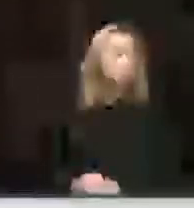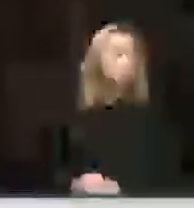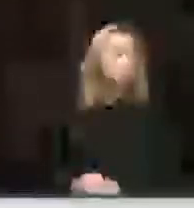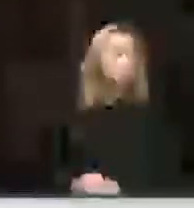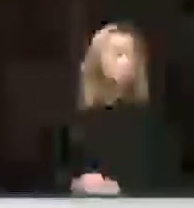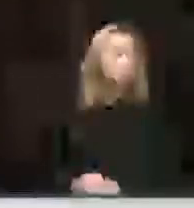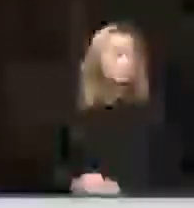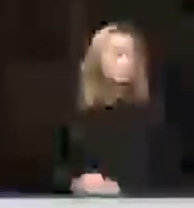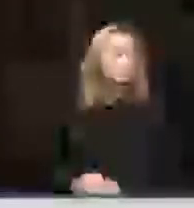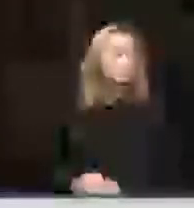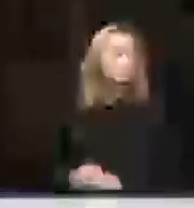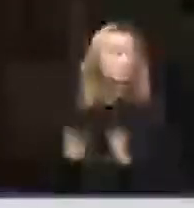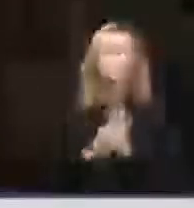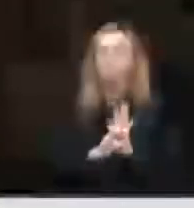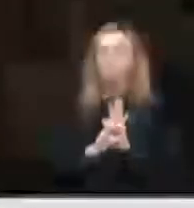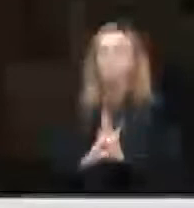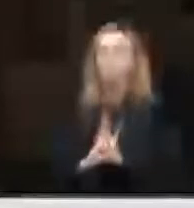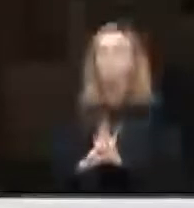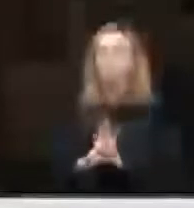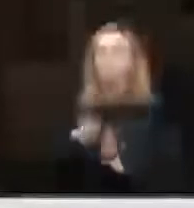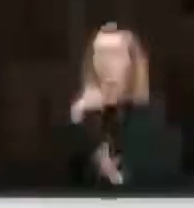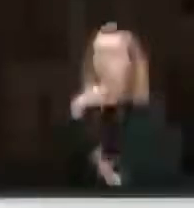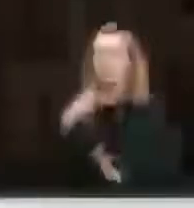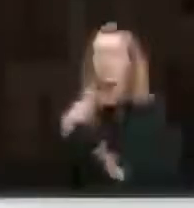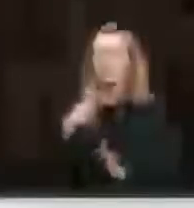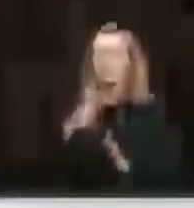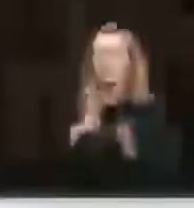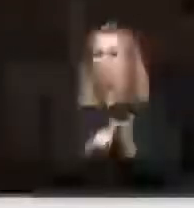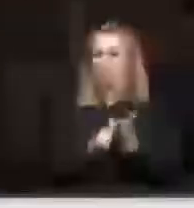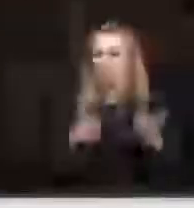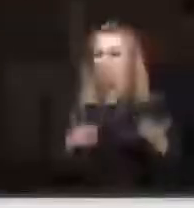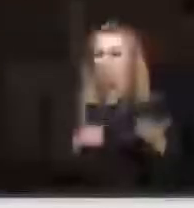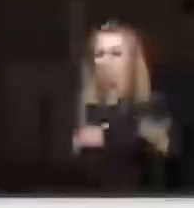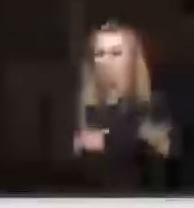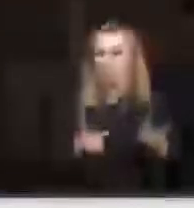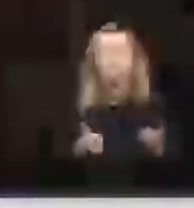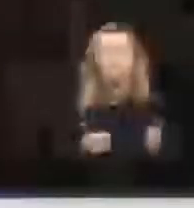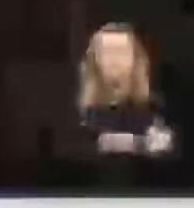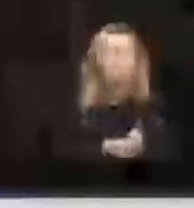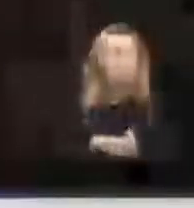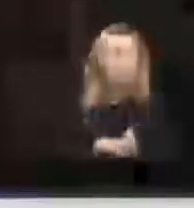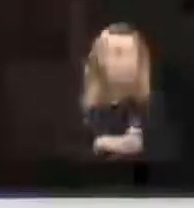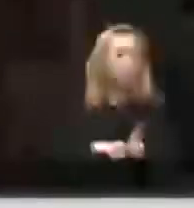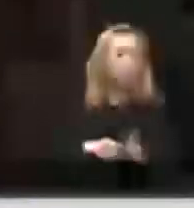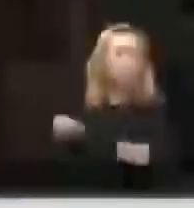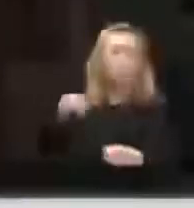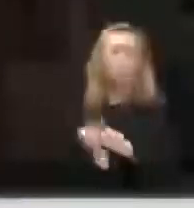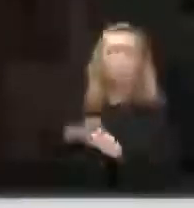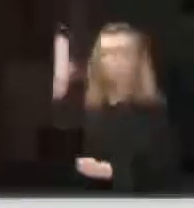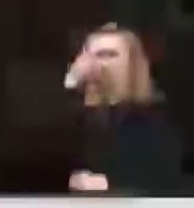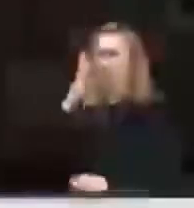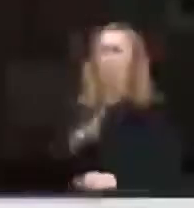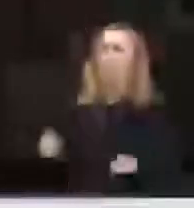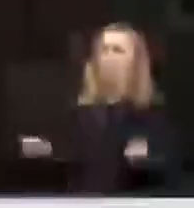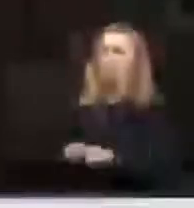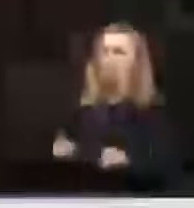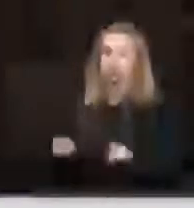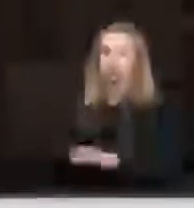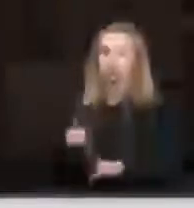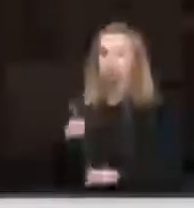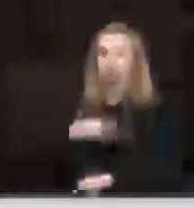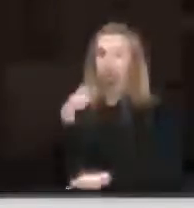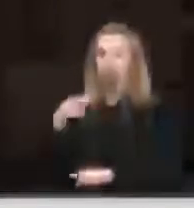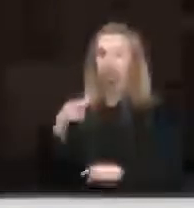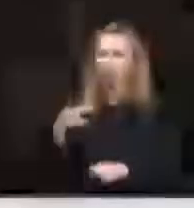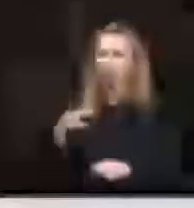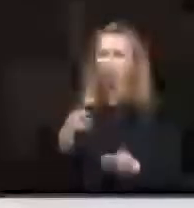A representação do jornalismo investigativo no Brasil também se manifesta na